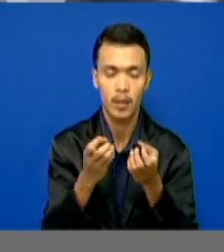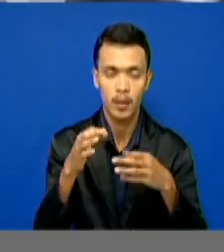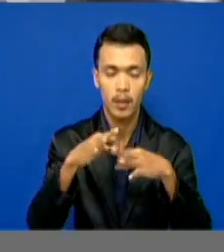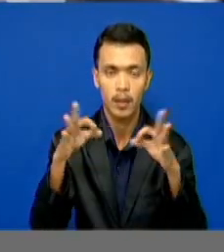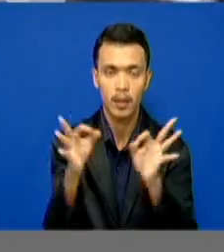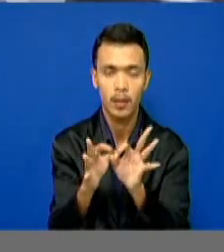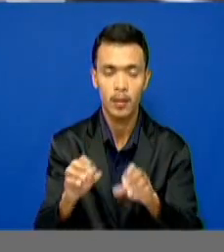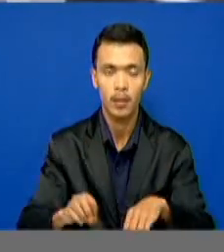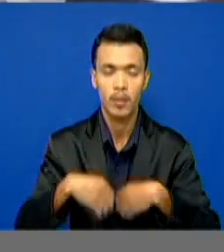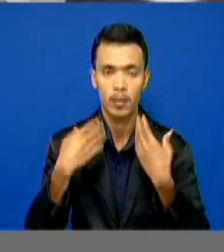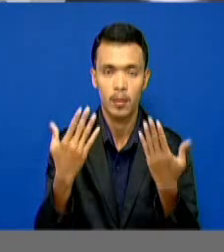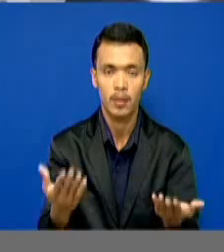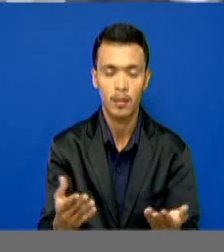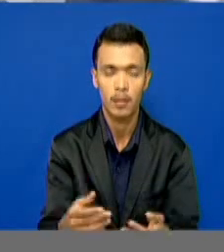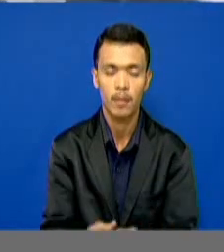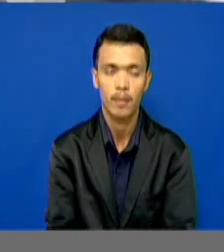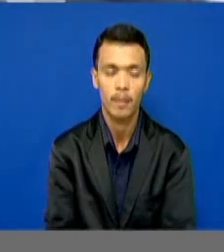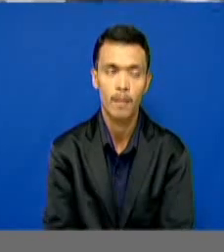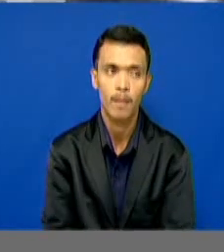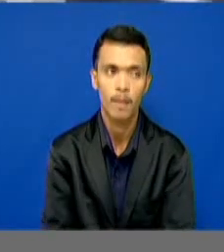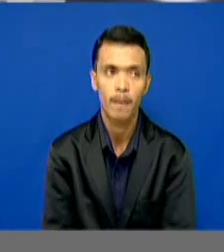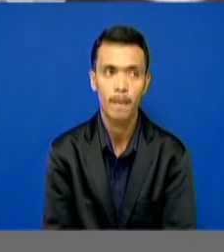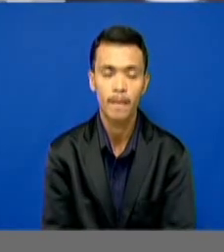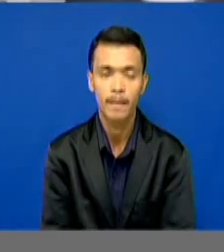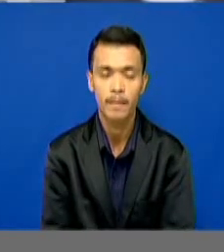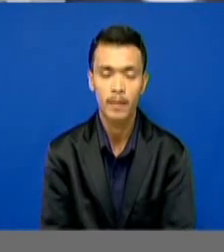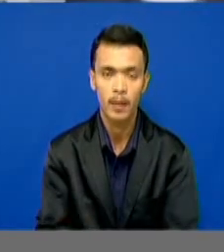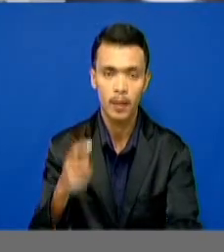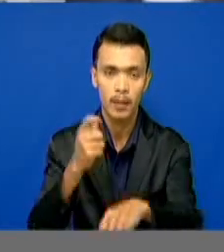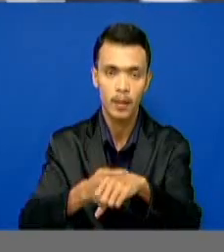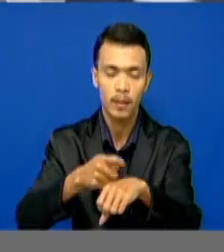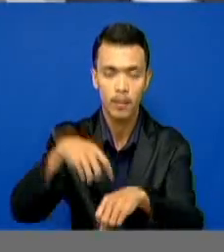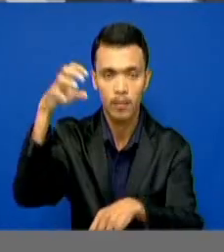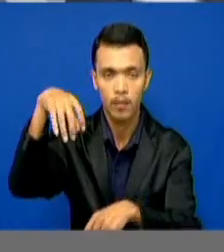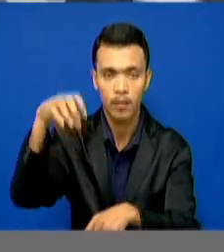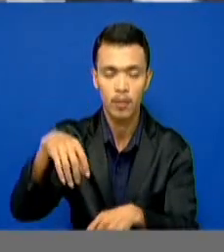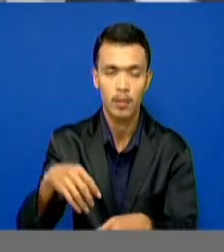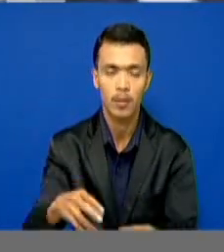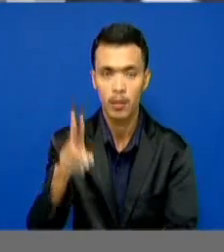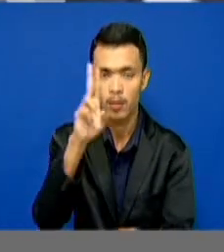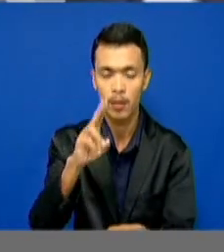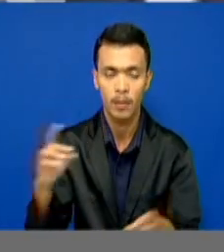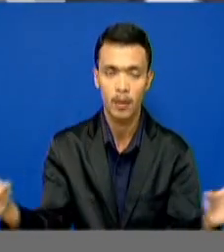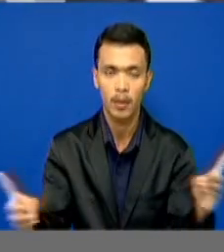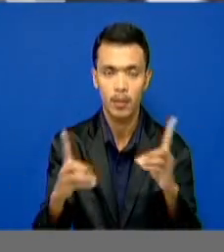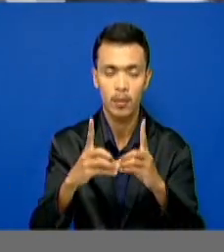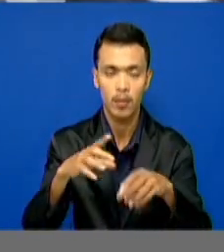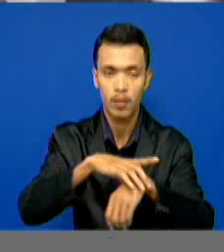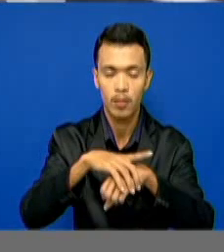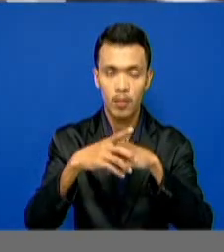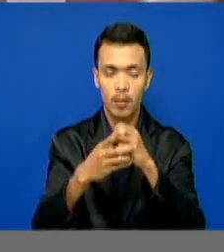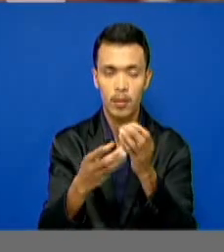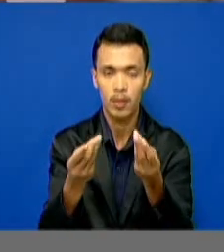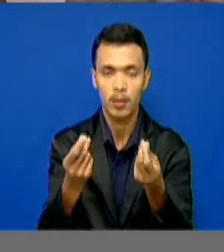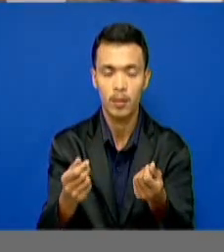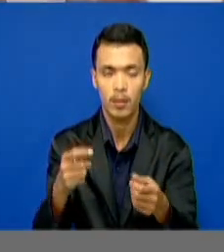salun salai tenser uzan etik aspal ba. Selain dan tempo udan nih kami asur tahu mes tempo bayloro kami asur rahung nih impact tu ba nih